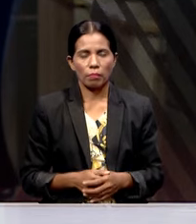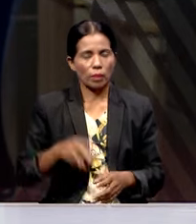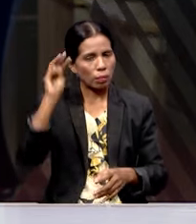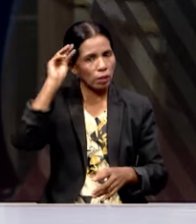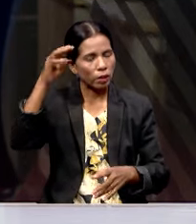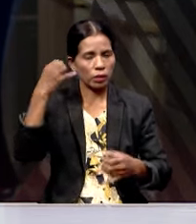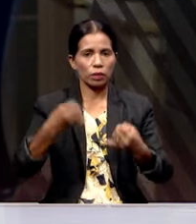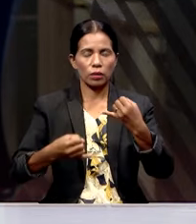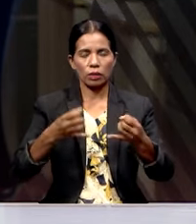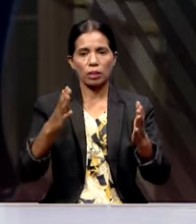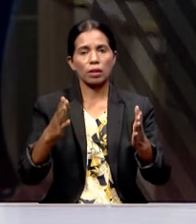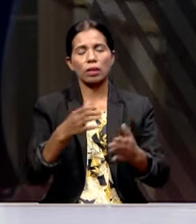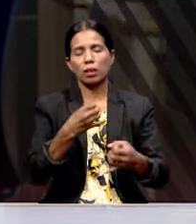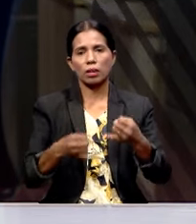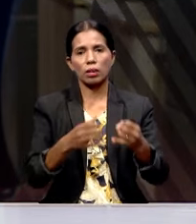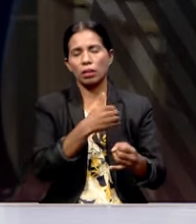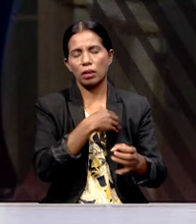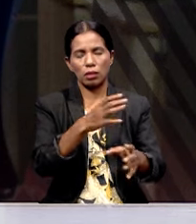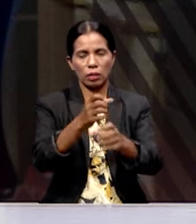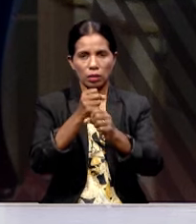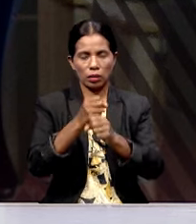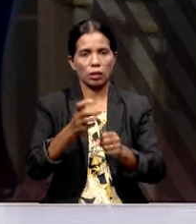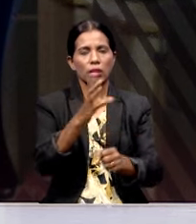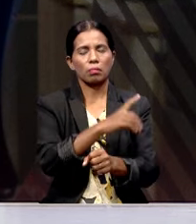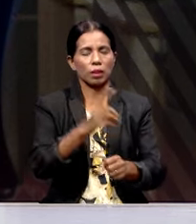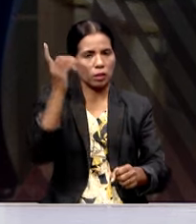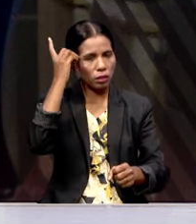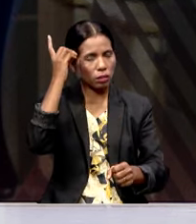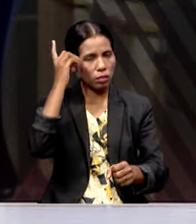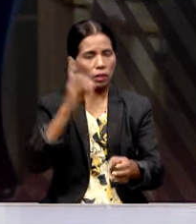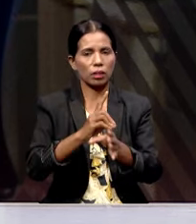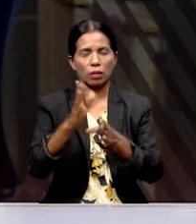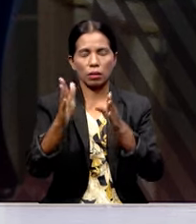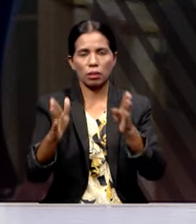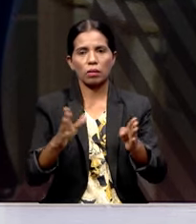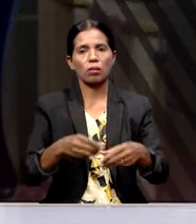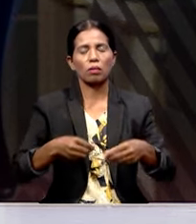Ministro da Justiça se dá o seu relatório quando a desconfia do Diretor Nacional PSIC foi arma bem civil.